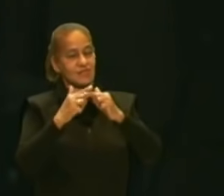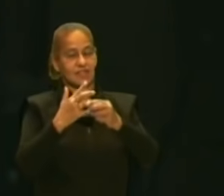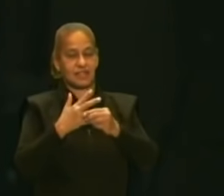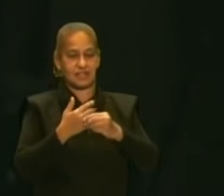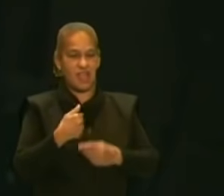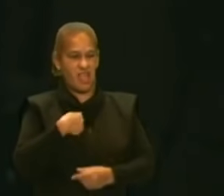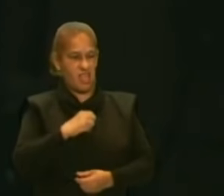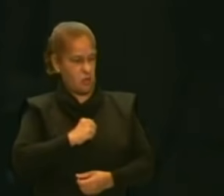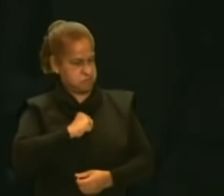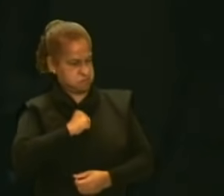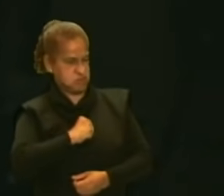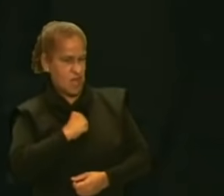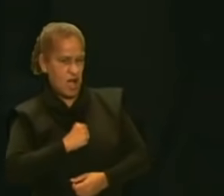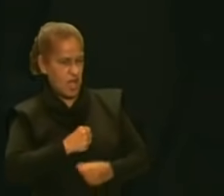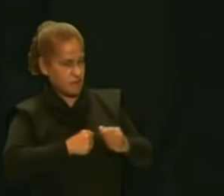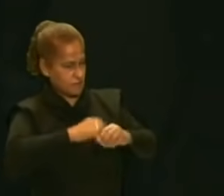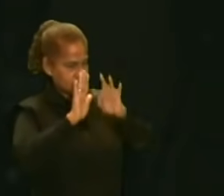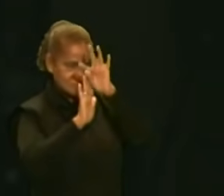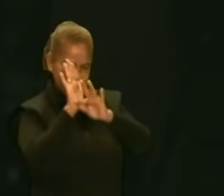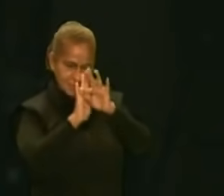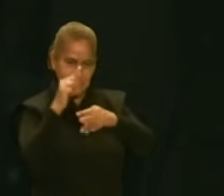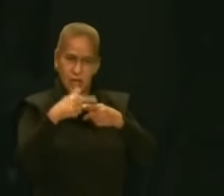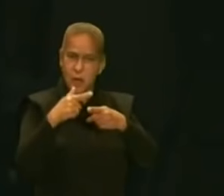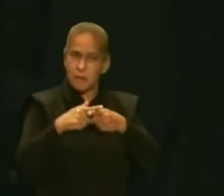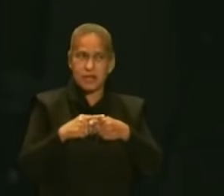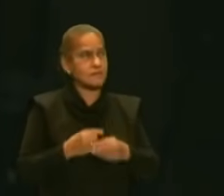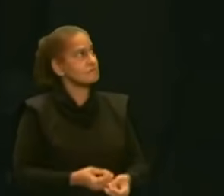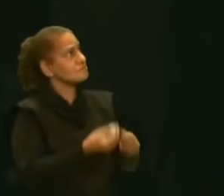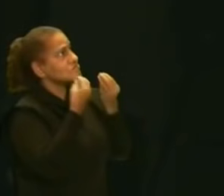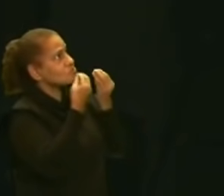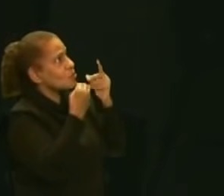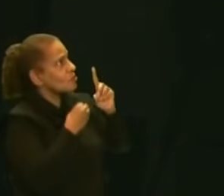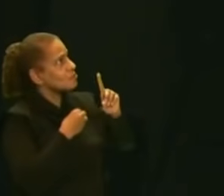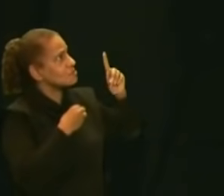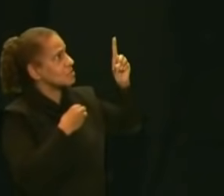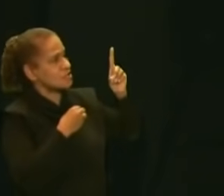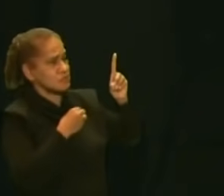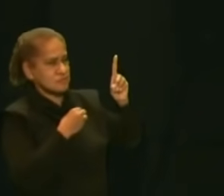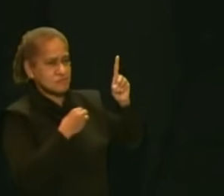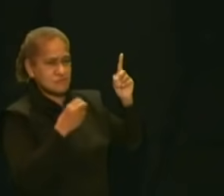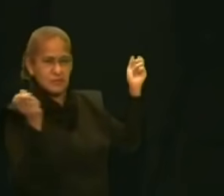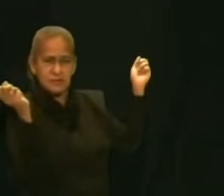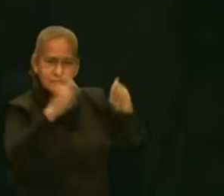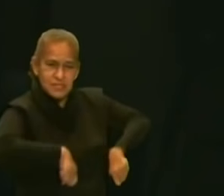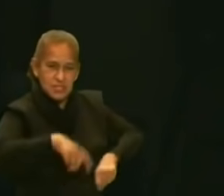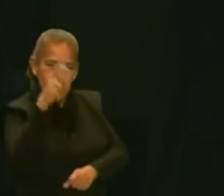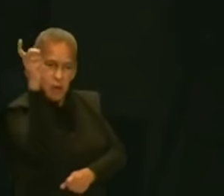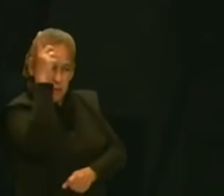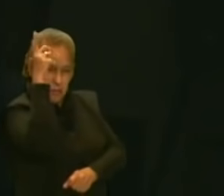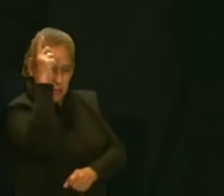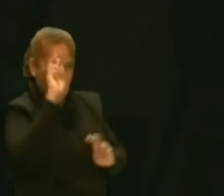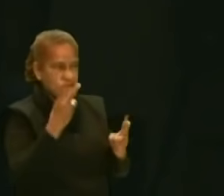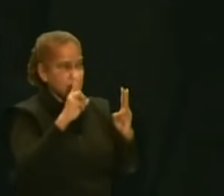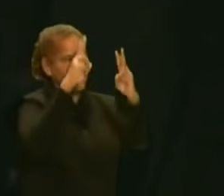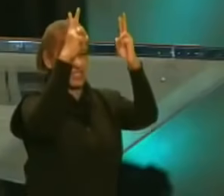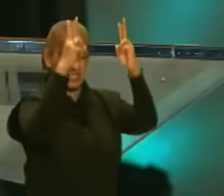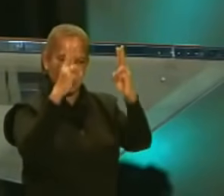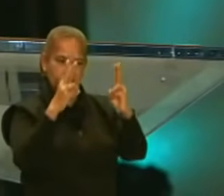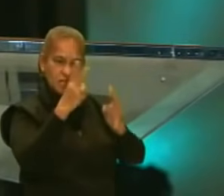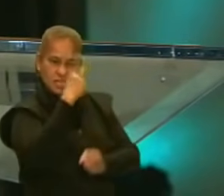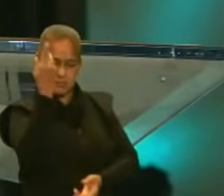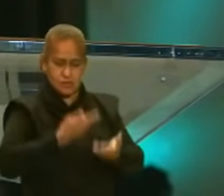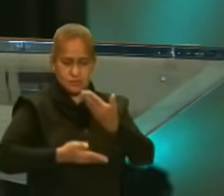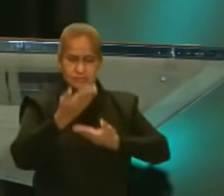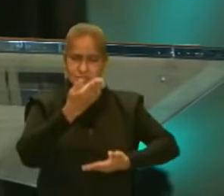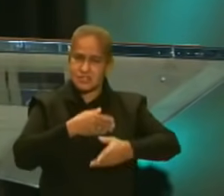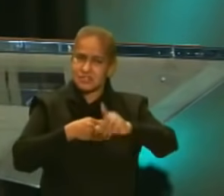porque eu dizia: Senhor, o Senhor vai permitir vencer a tua igreja? E é isso que está falando, que na grande